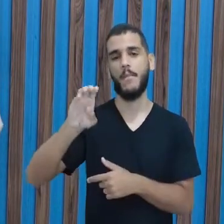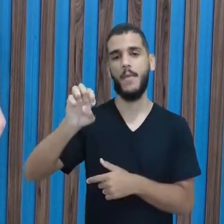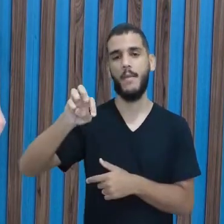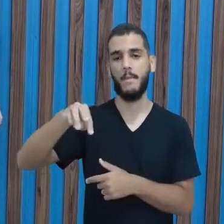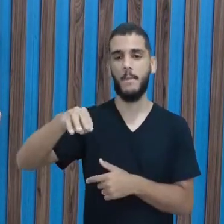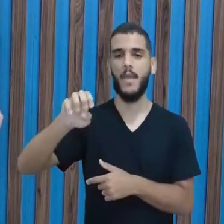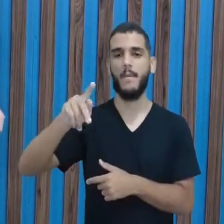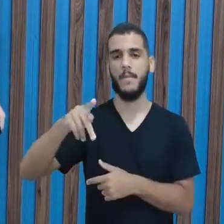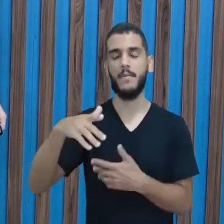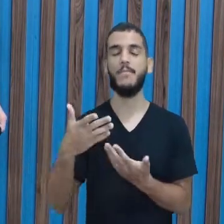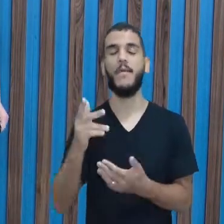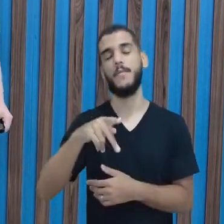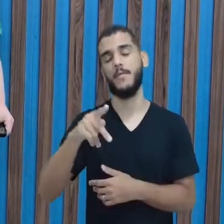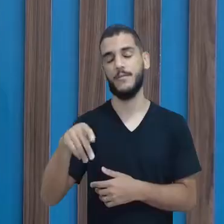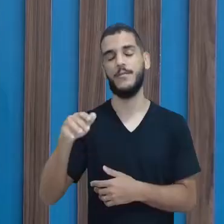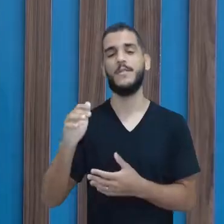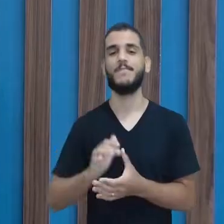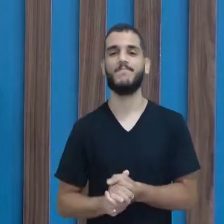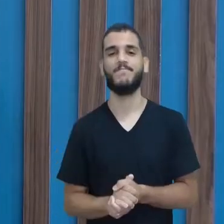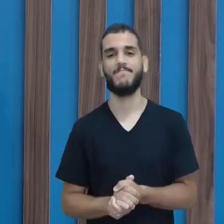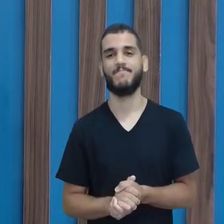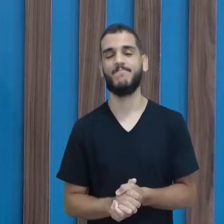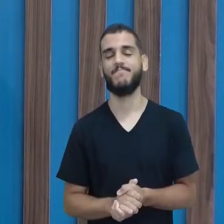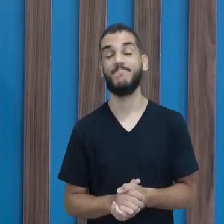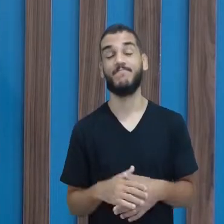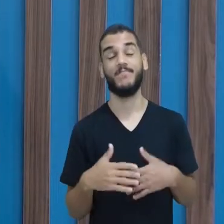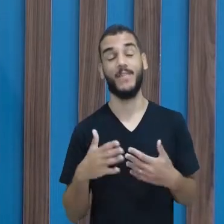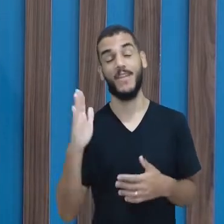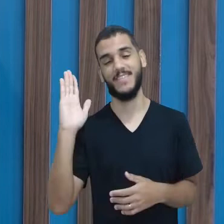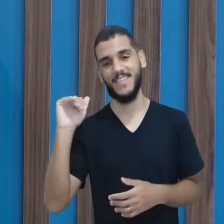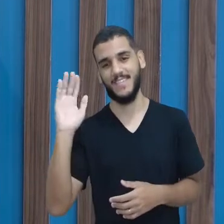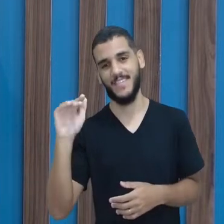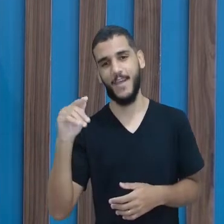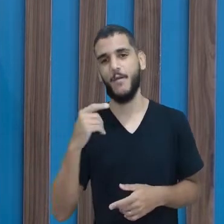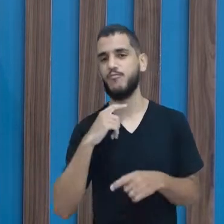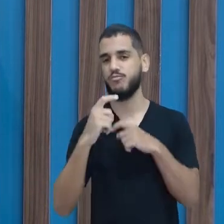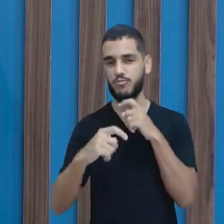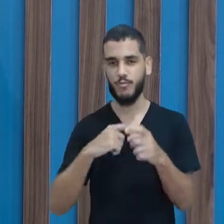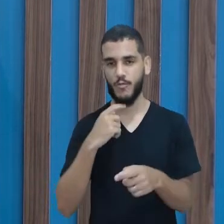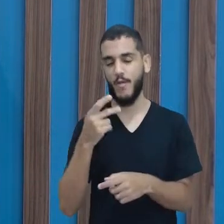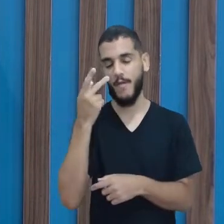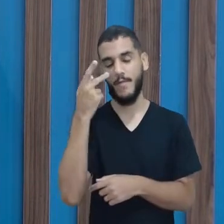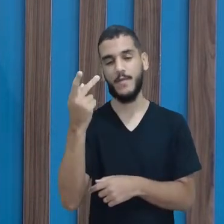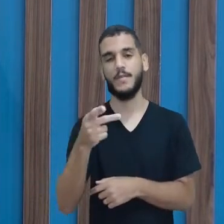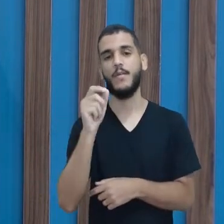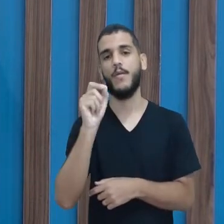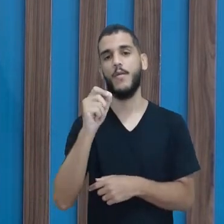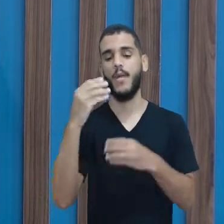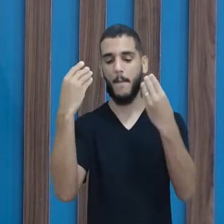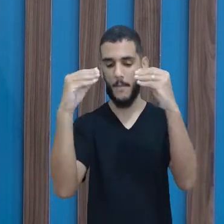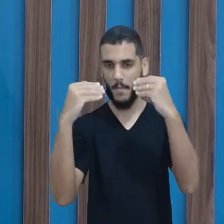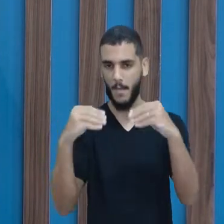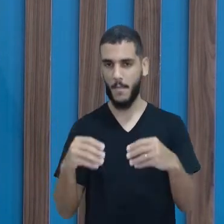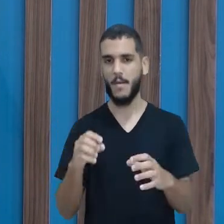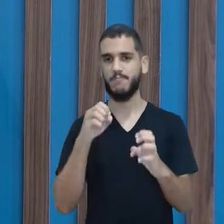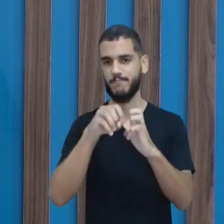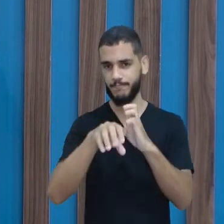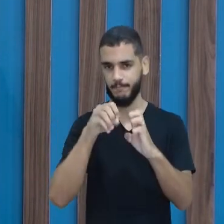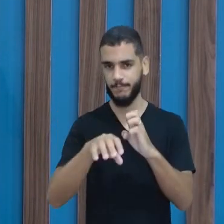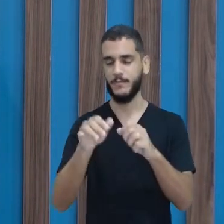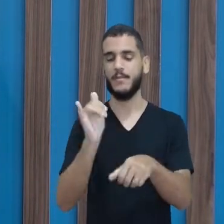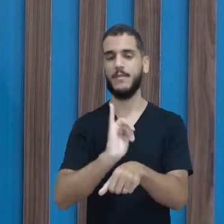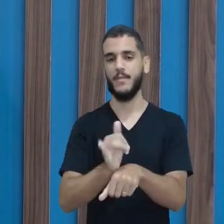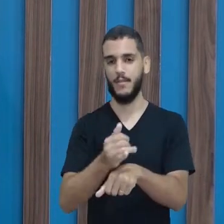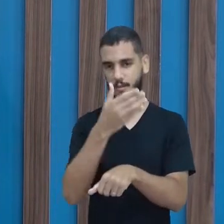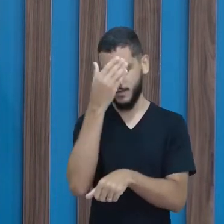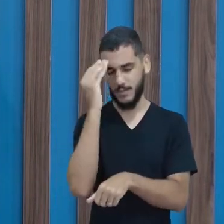Tá? Marta? Pessoal, tchau, tchau. Qualquer dúvida, visite nossa playlist no Educa Recife no YouTube. Não